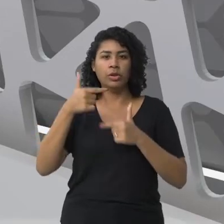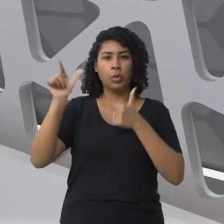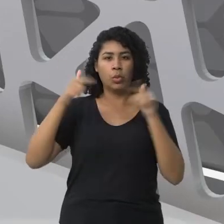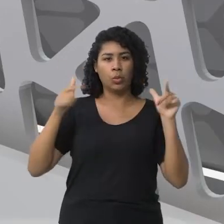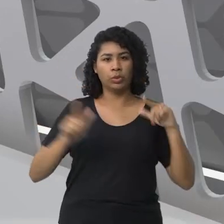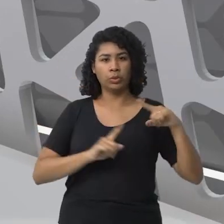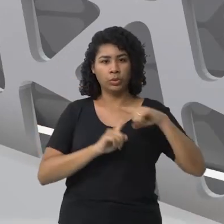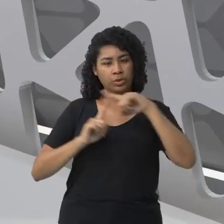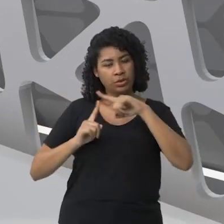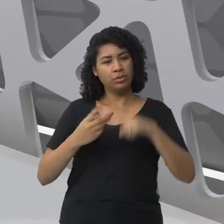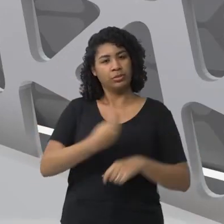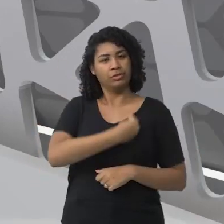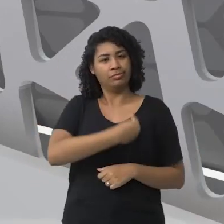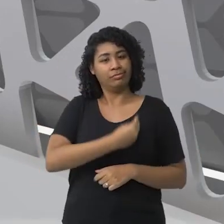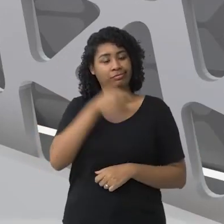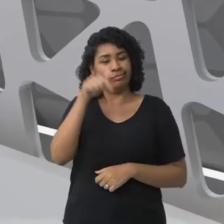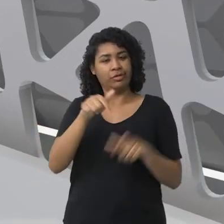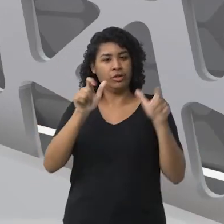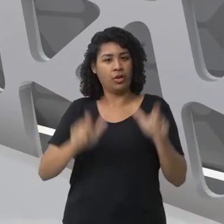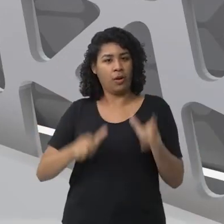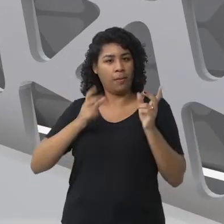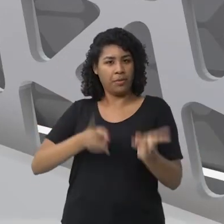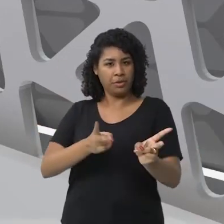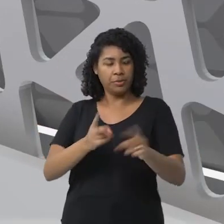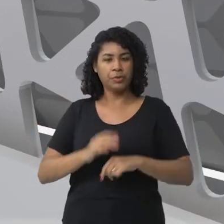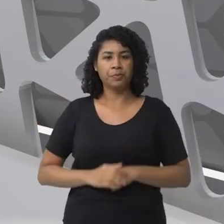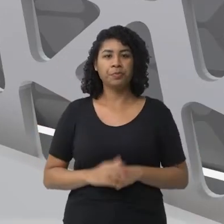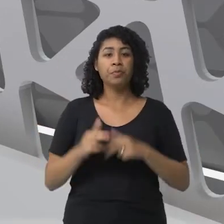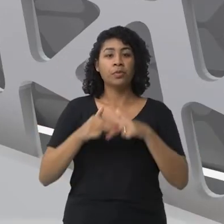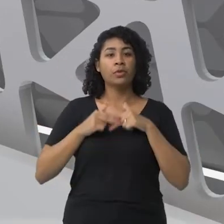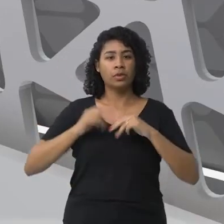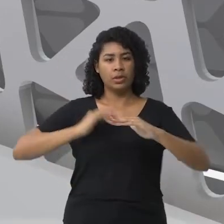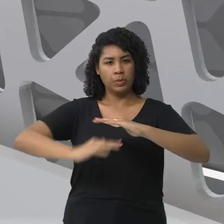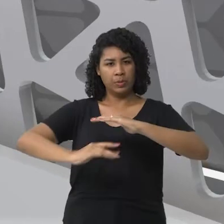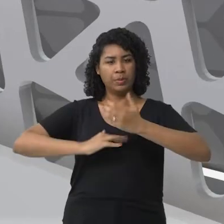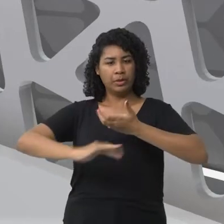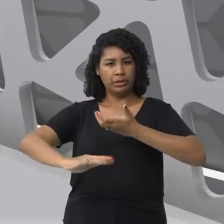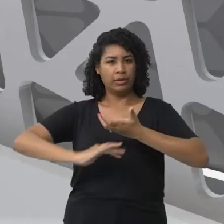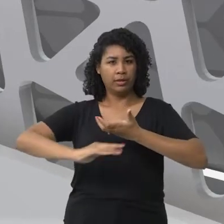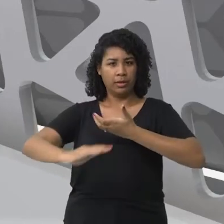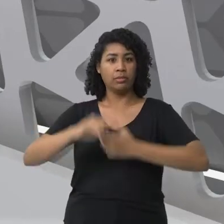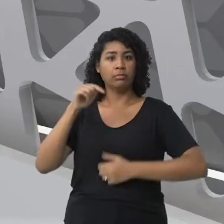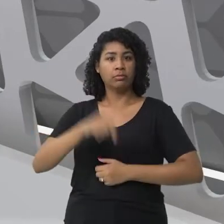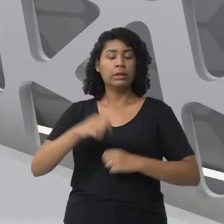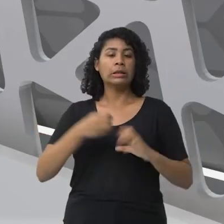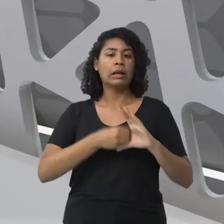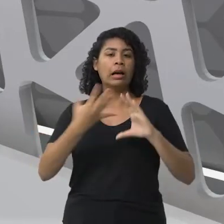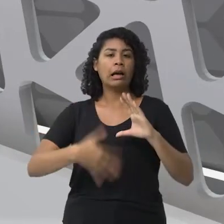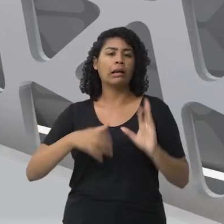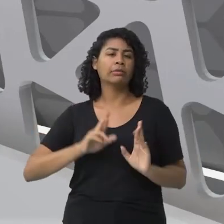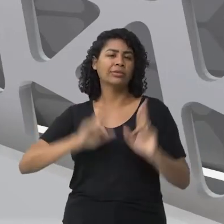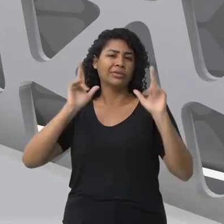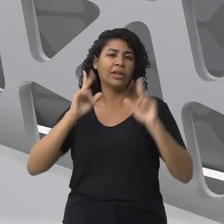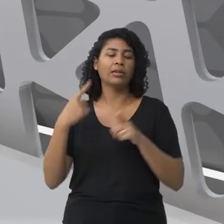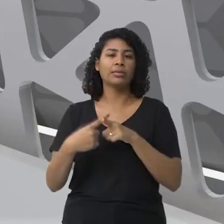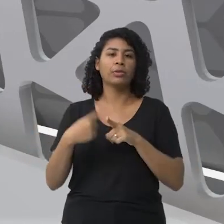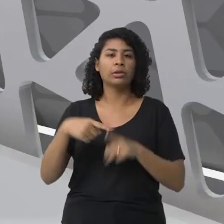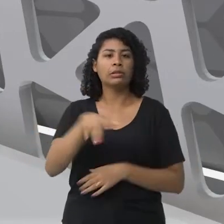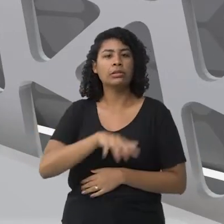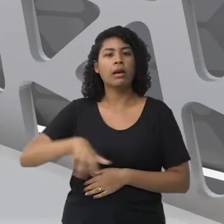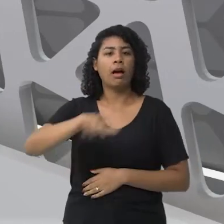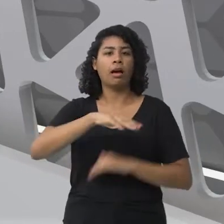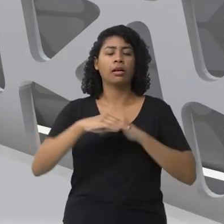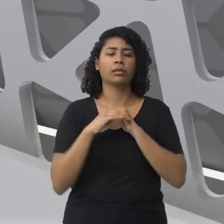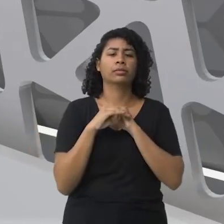ali presentes. O Pantanal ele acaba tendo esse nome, essa característica diferente, porque ele é uma área